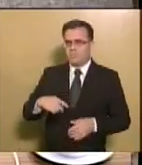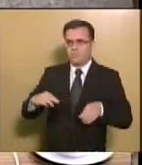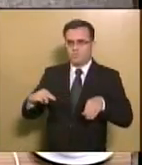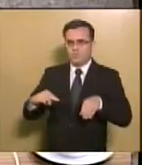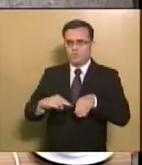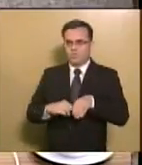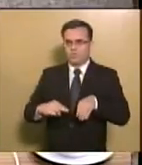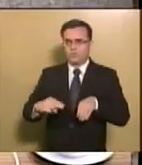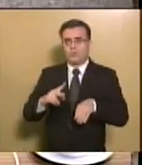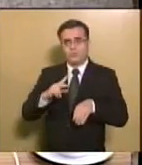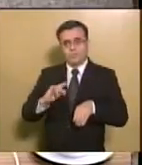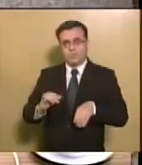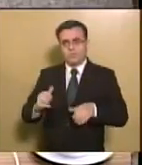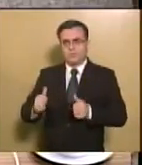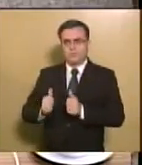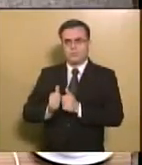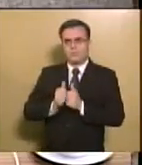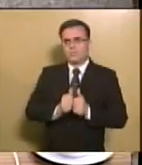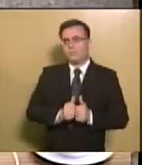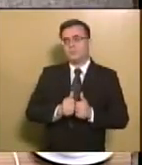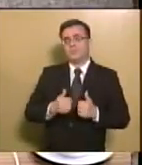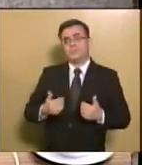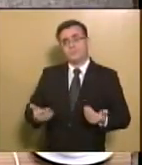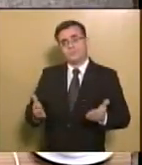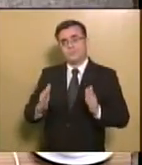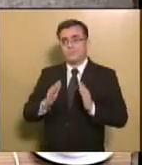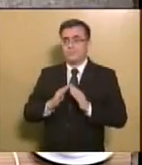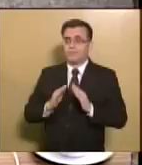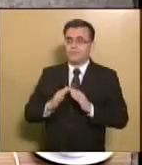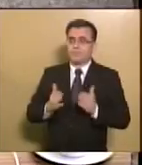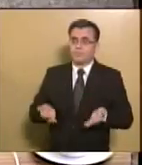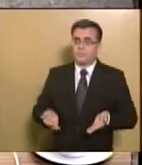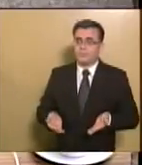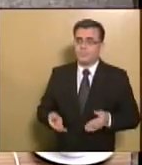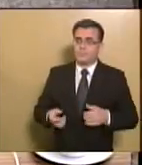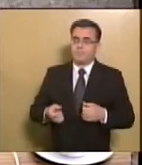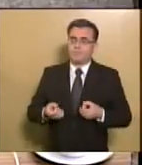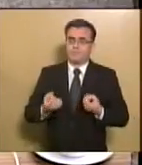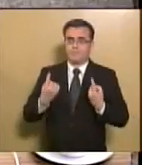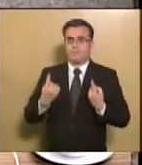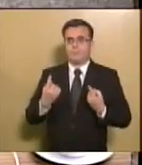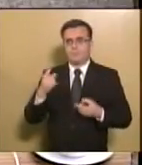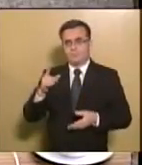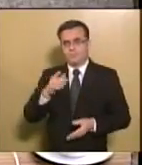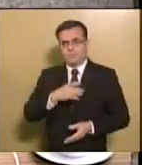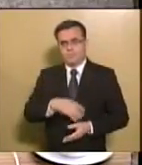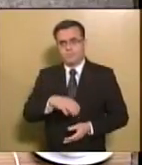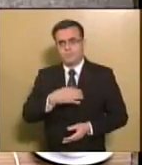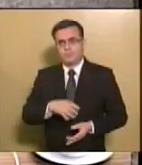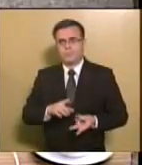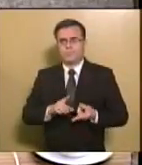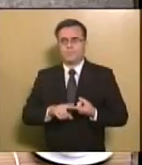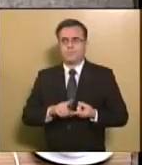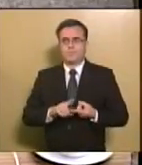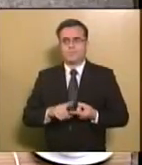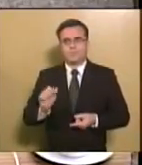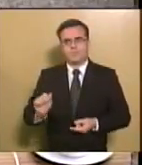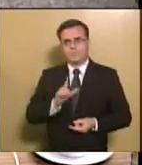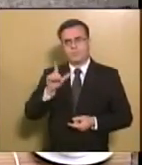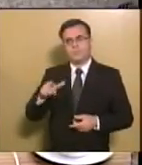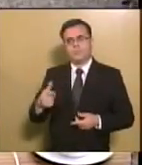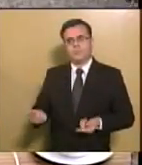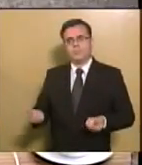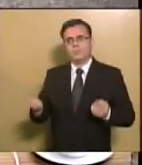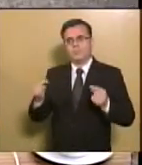e acompanhante, além de pagar a hospedagem, tanto na Bahia como em Alagoas.